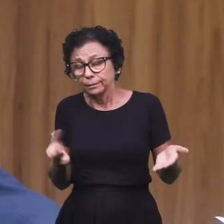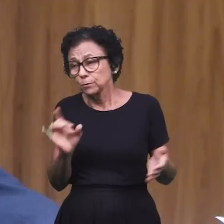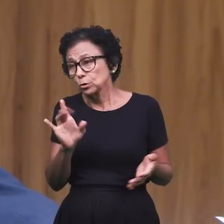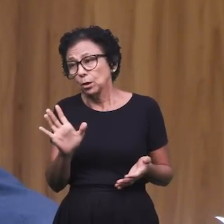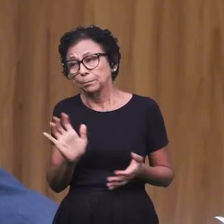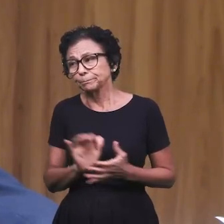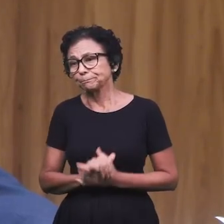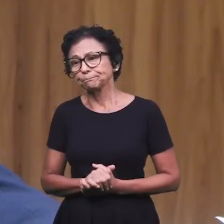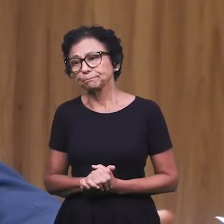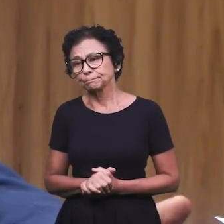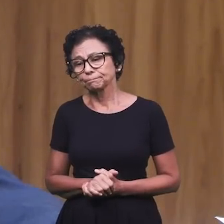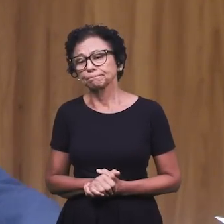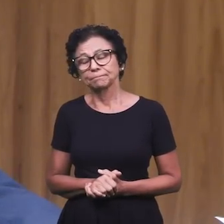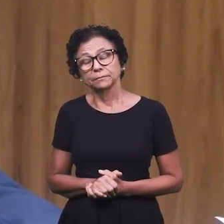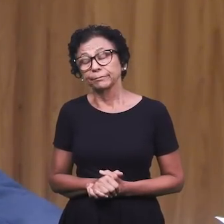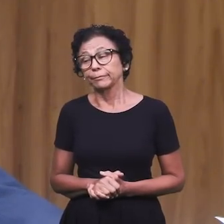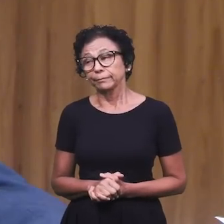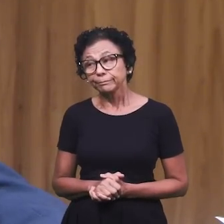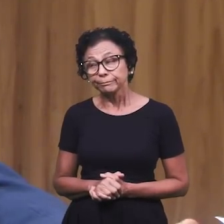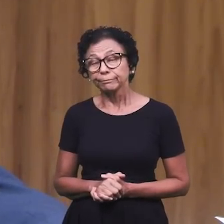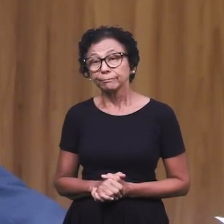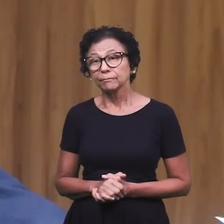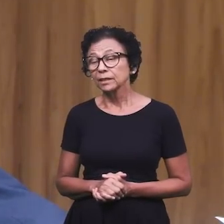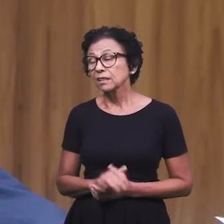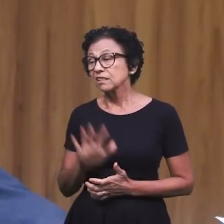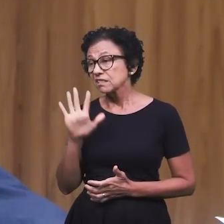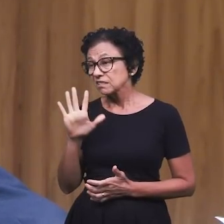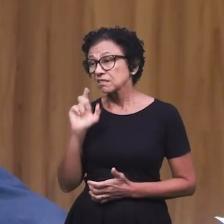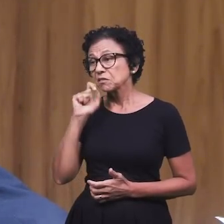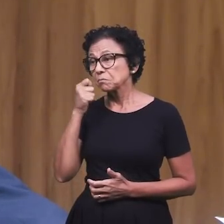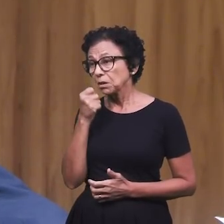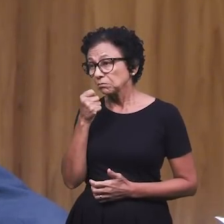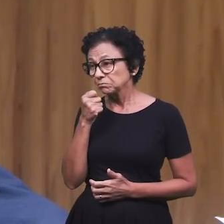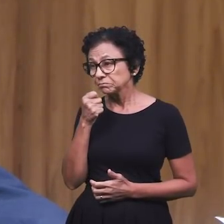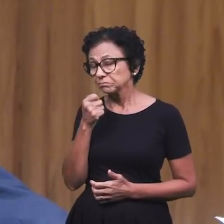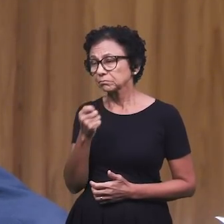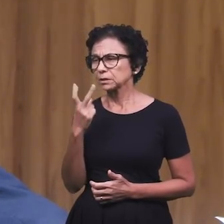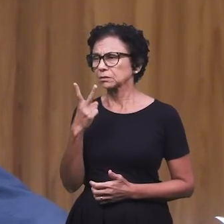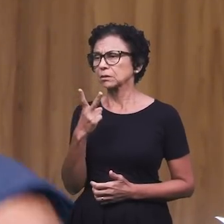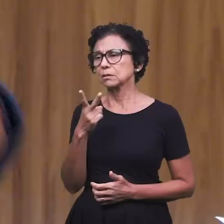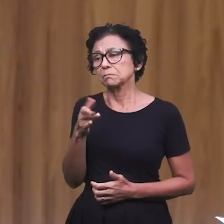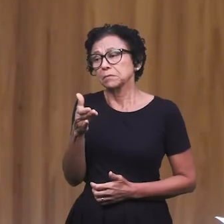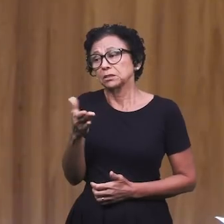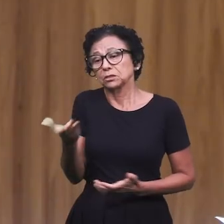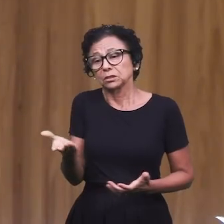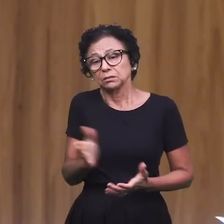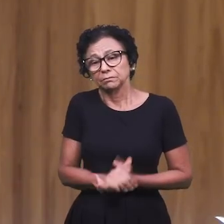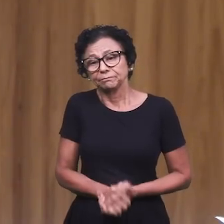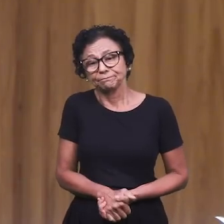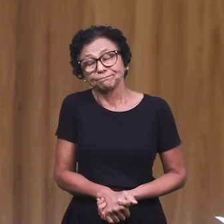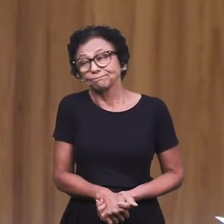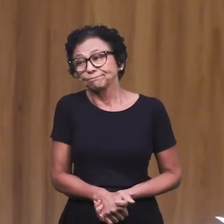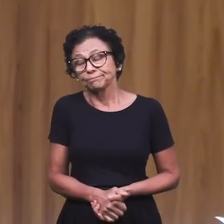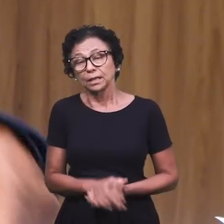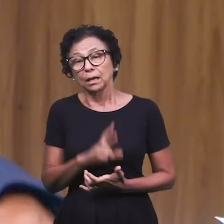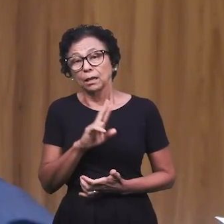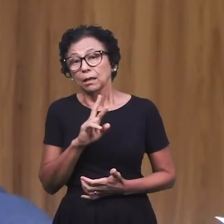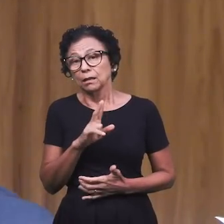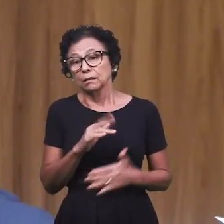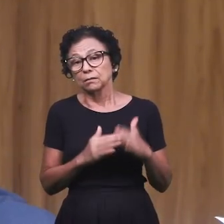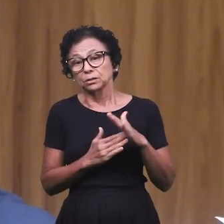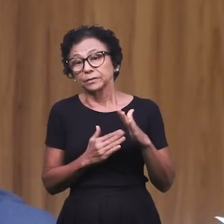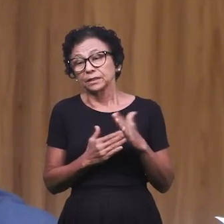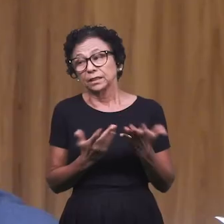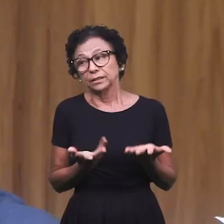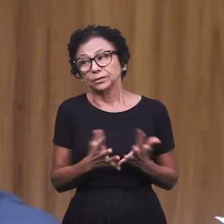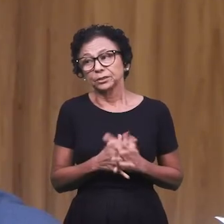mesmo. Mal dá pra gente aqui 5 pães e 2 peixes, né? Se fosse igual alguns que tem, alguns que vão no